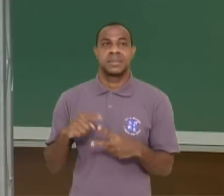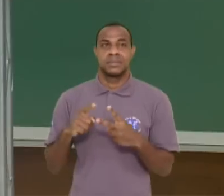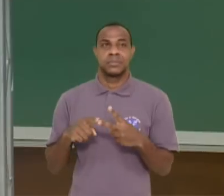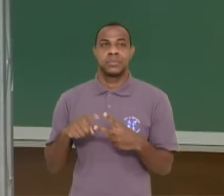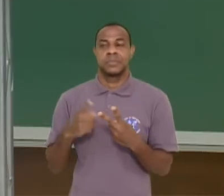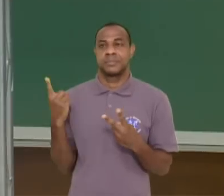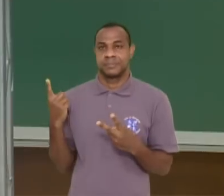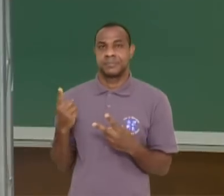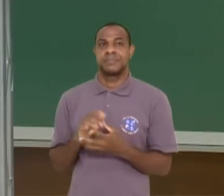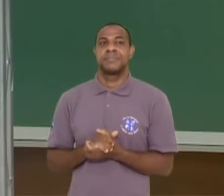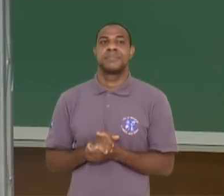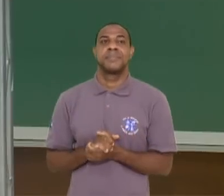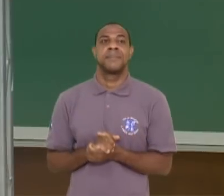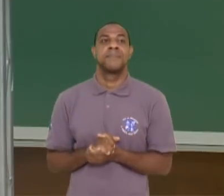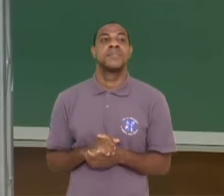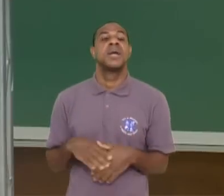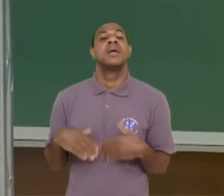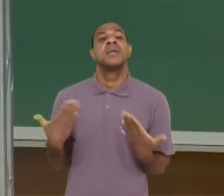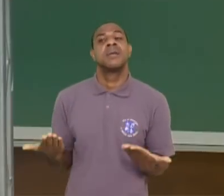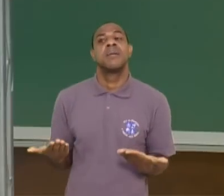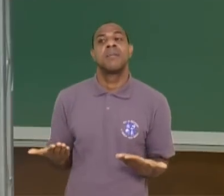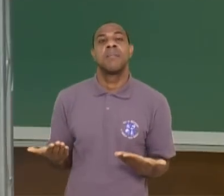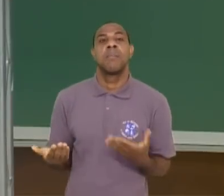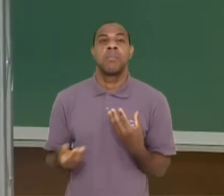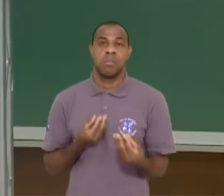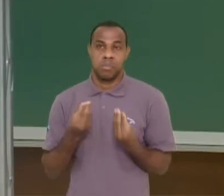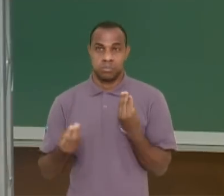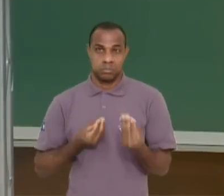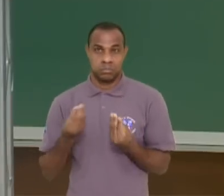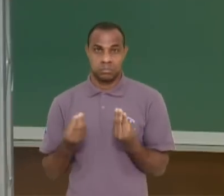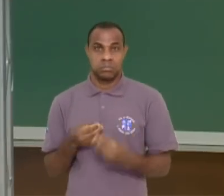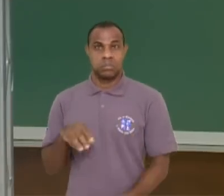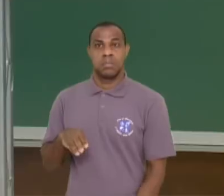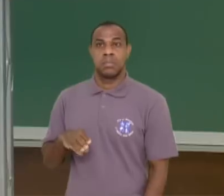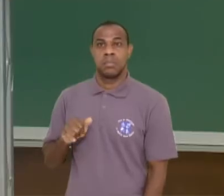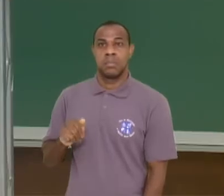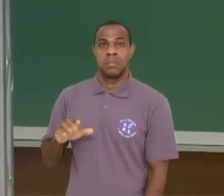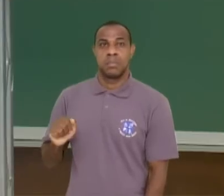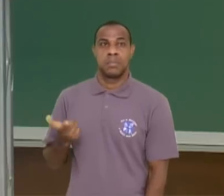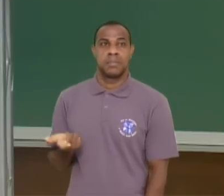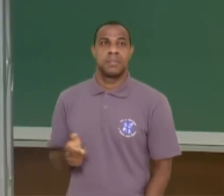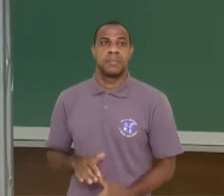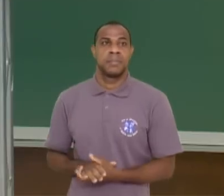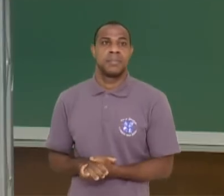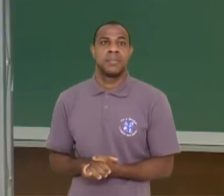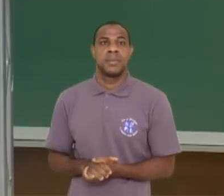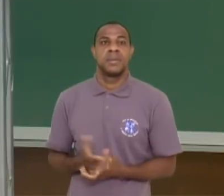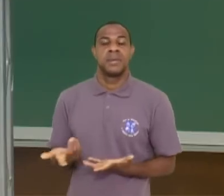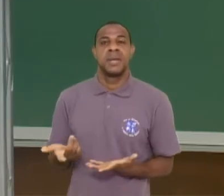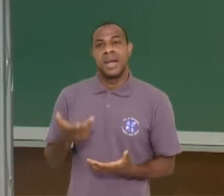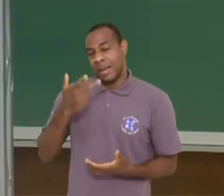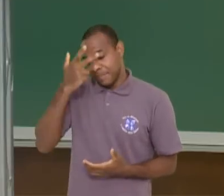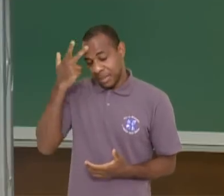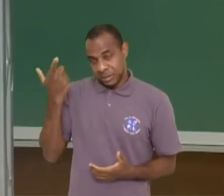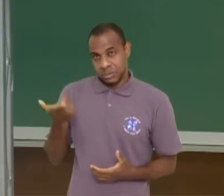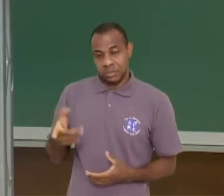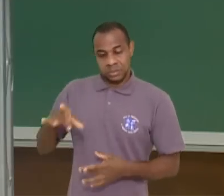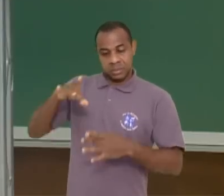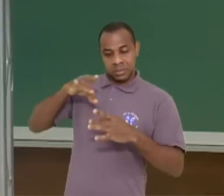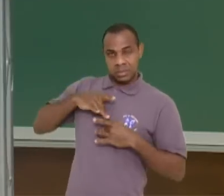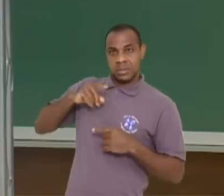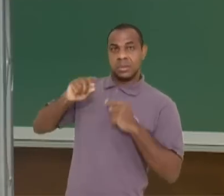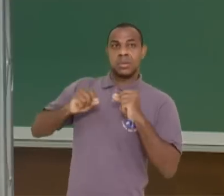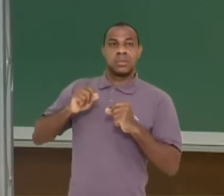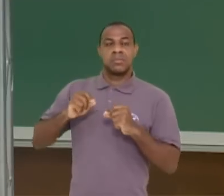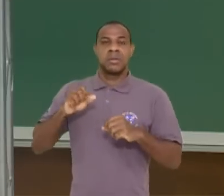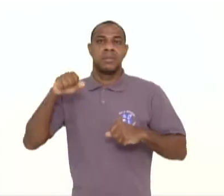abstrata. Então, definindo ali dentro da mímica, nós temos o mímico, né? Então o mímico é a pessoa que vai estar retratando